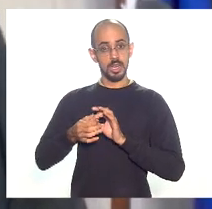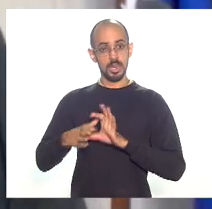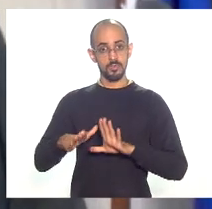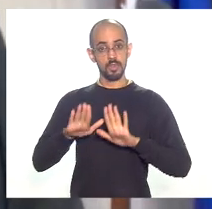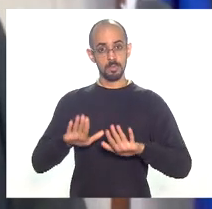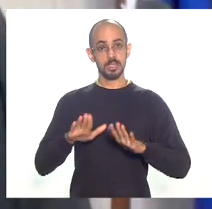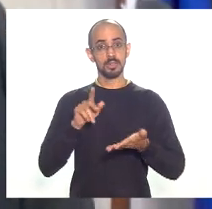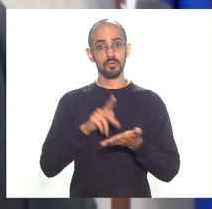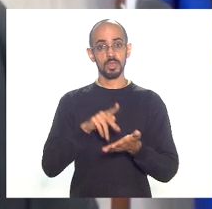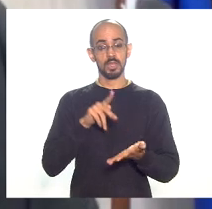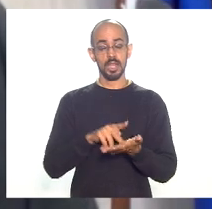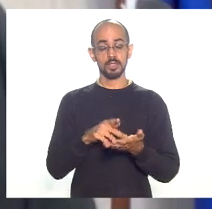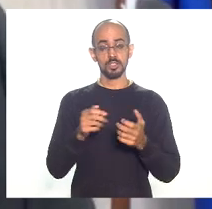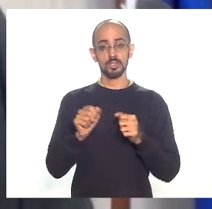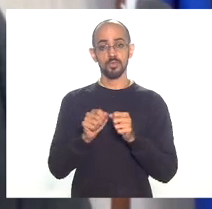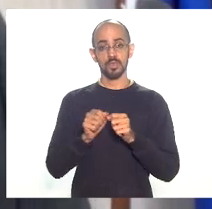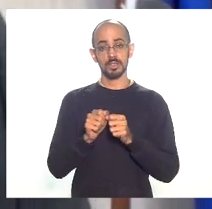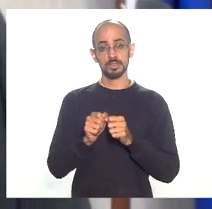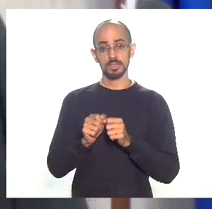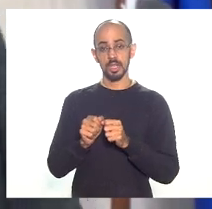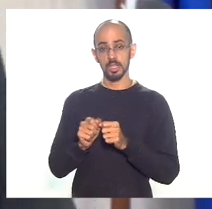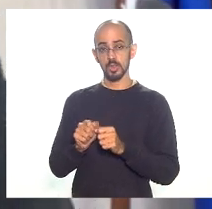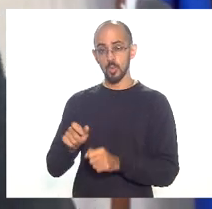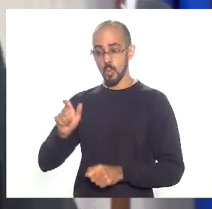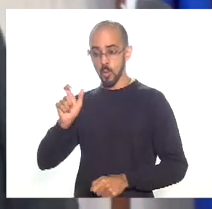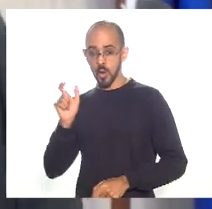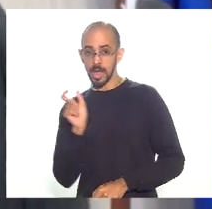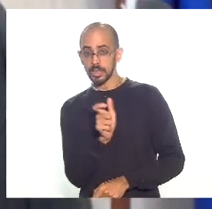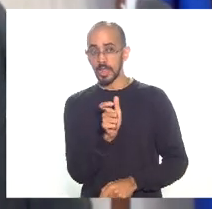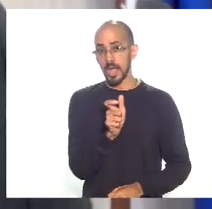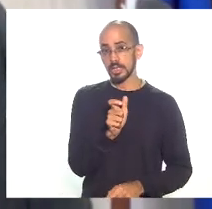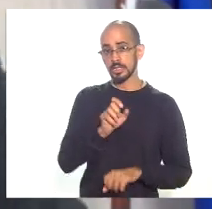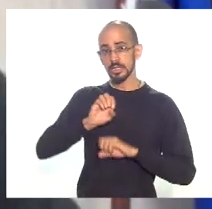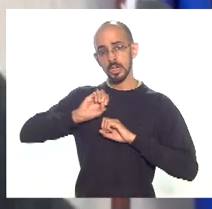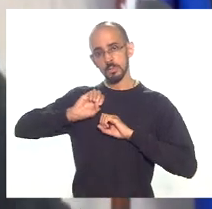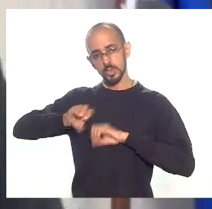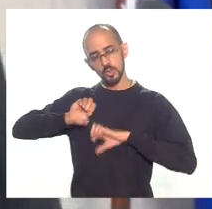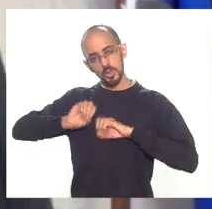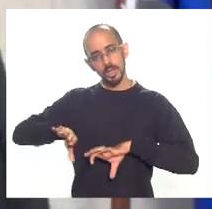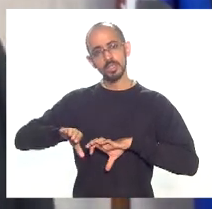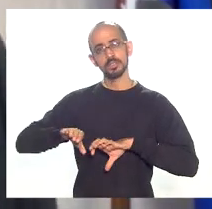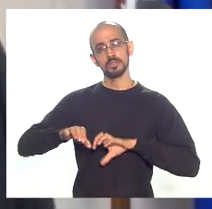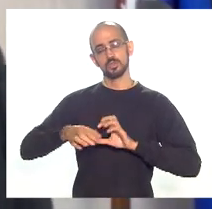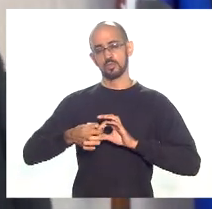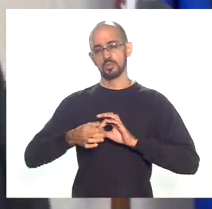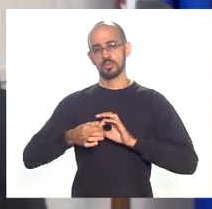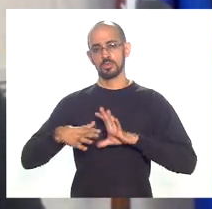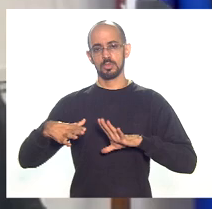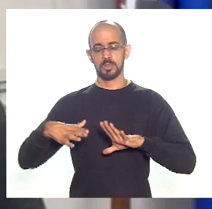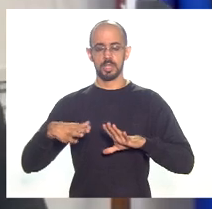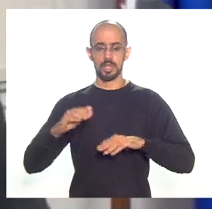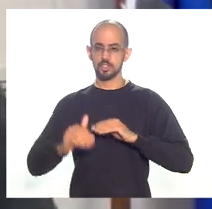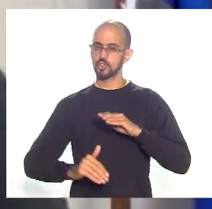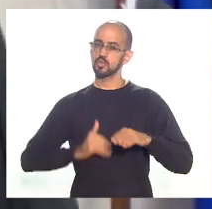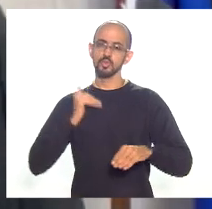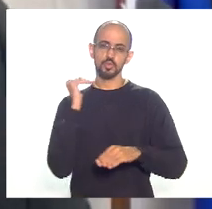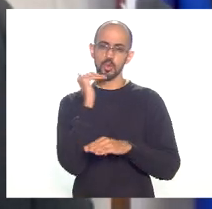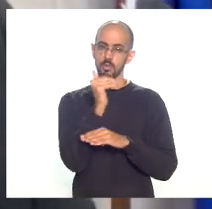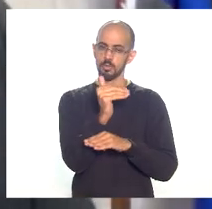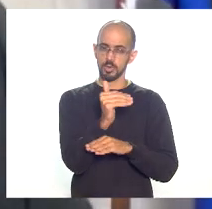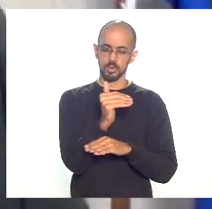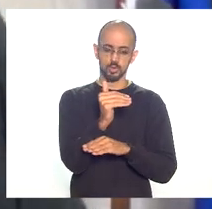estão atacando a uma educação a um aprendizado com liberdade e sobretudo com